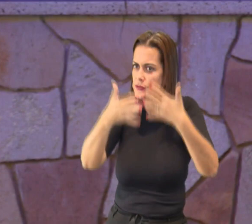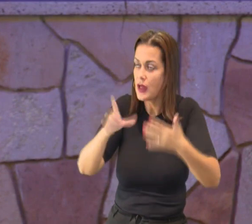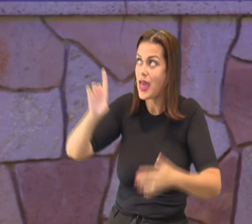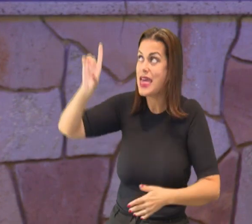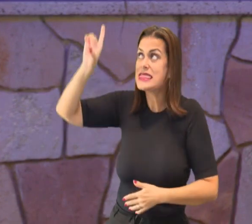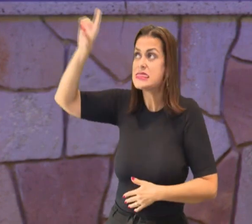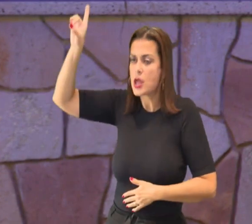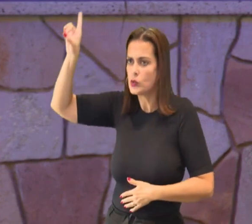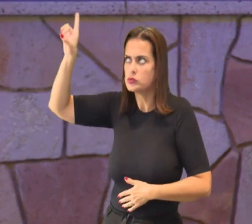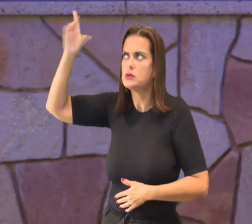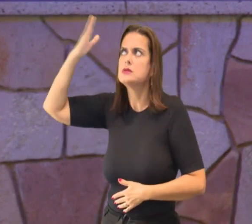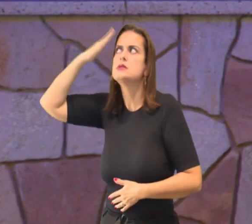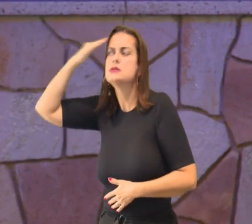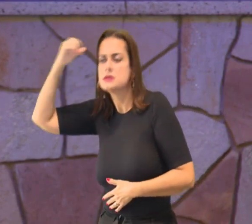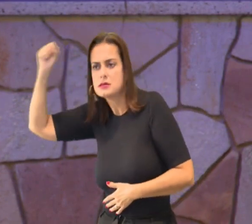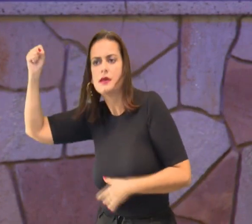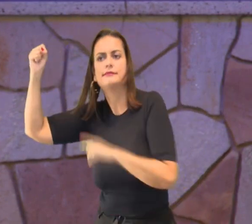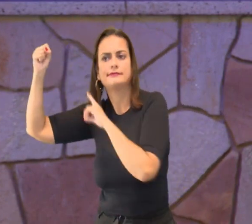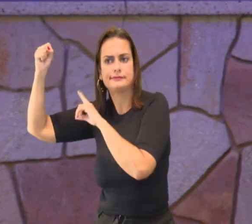Deus, em sua sabedoria,